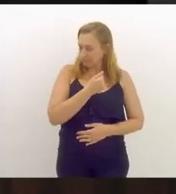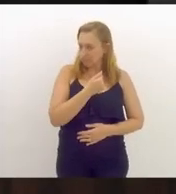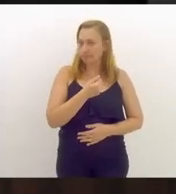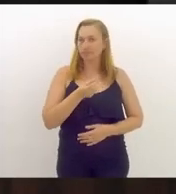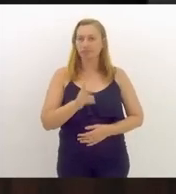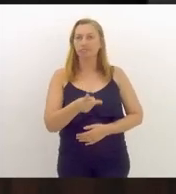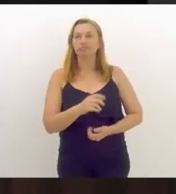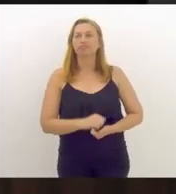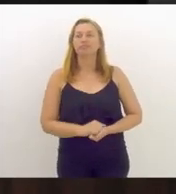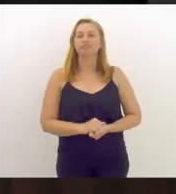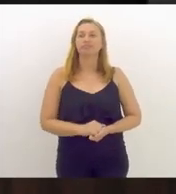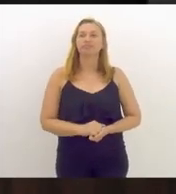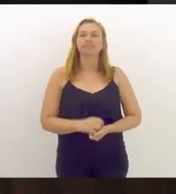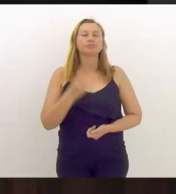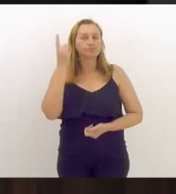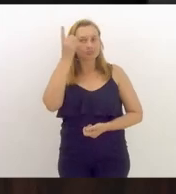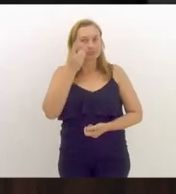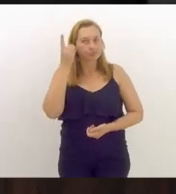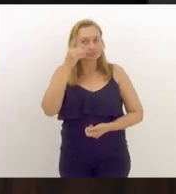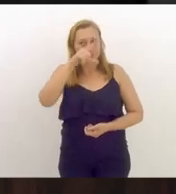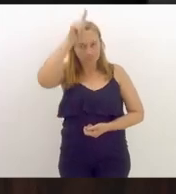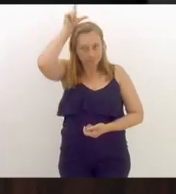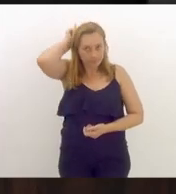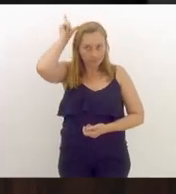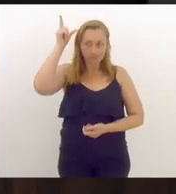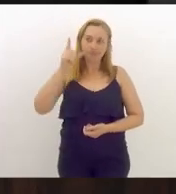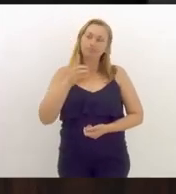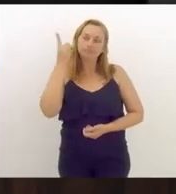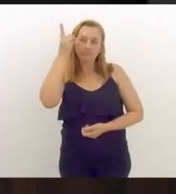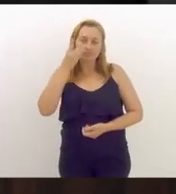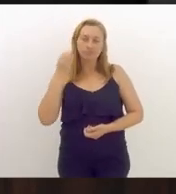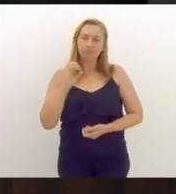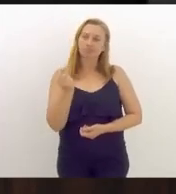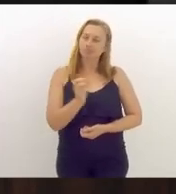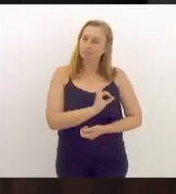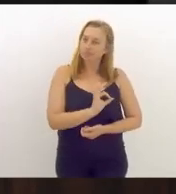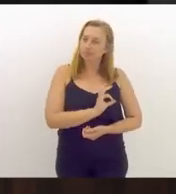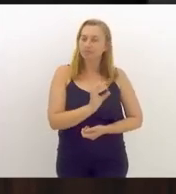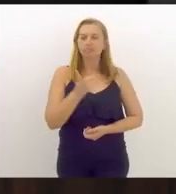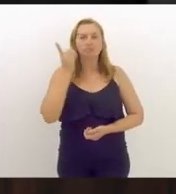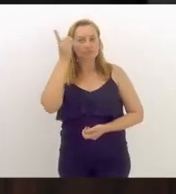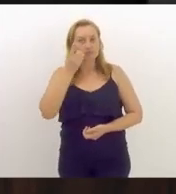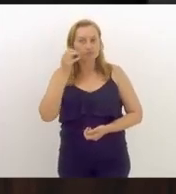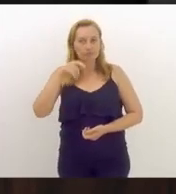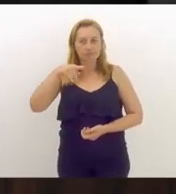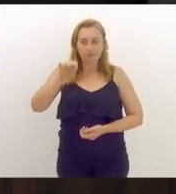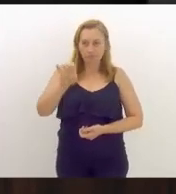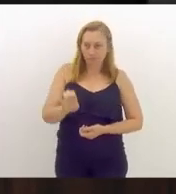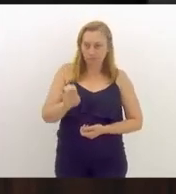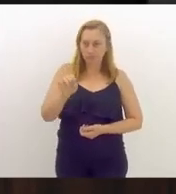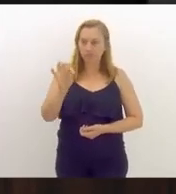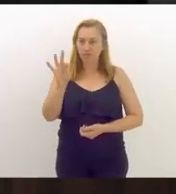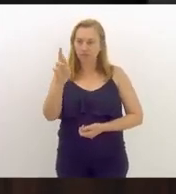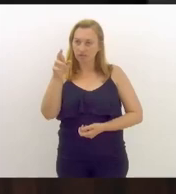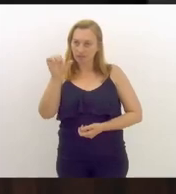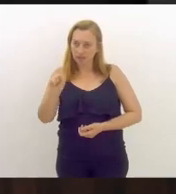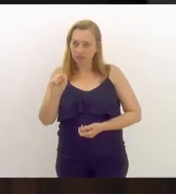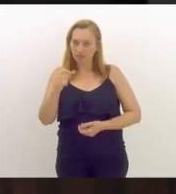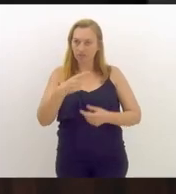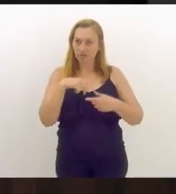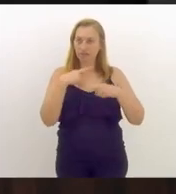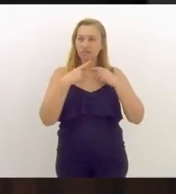tá Luiz Paulo deputada Marta deputada Alexandre Freitas de